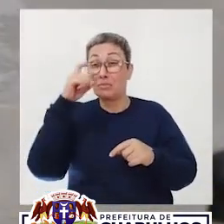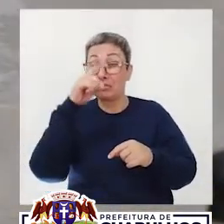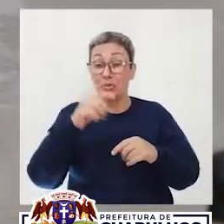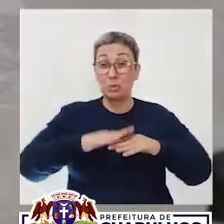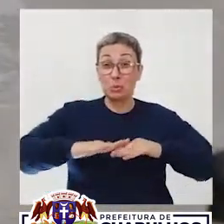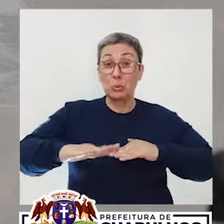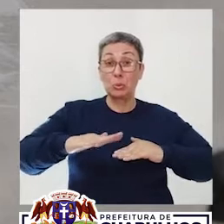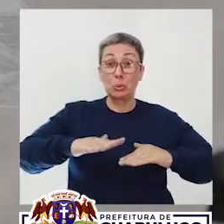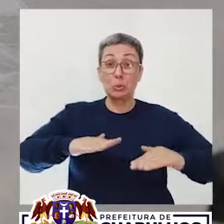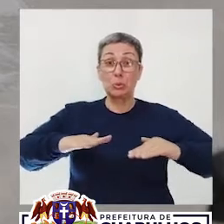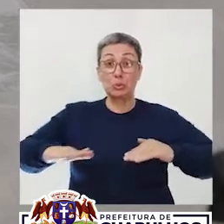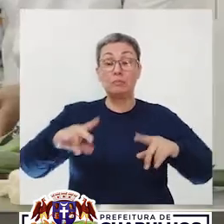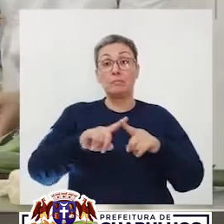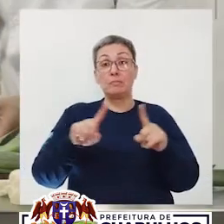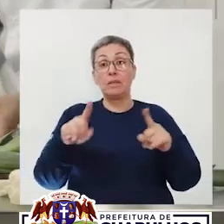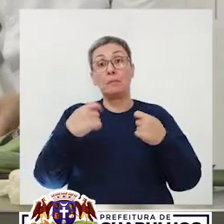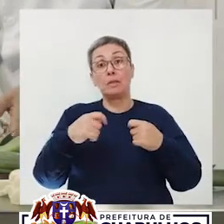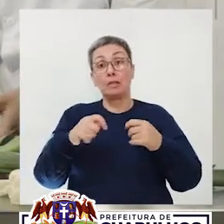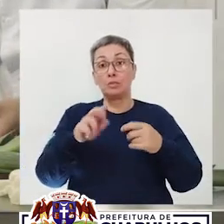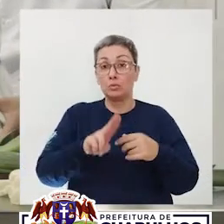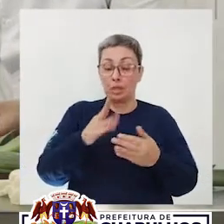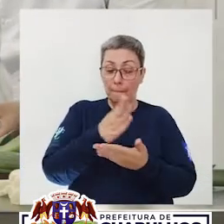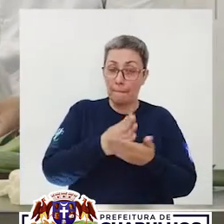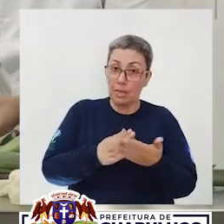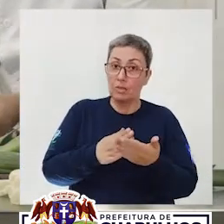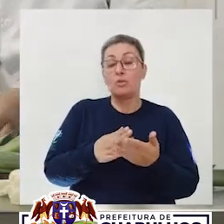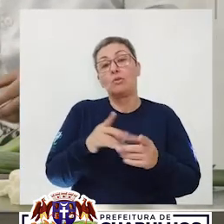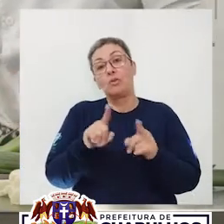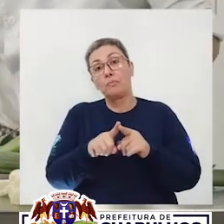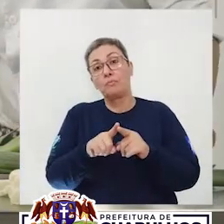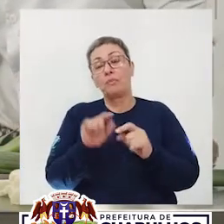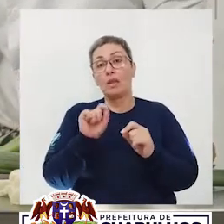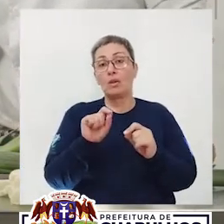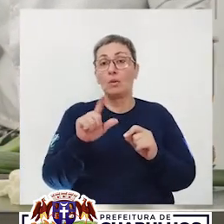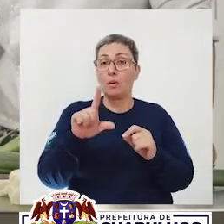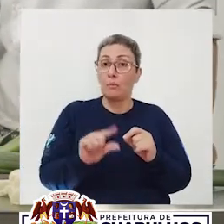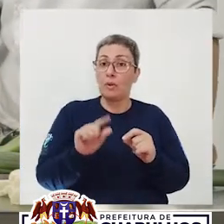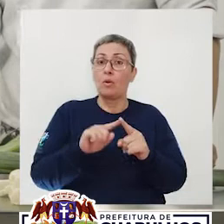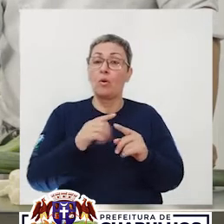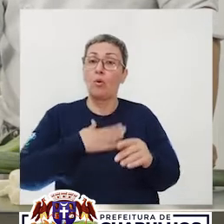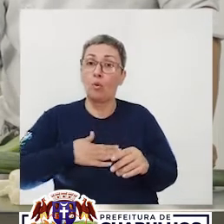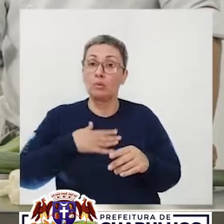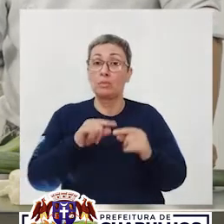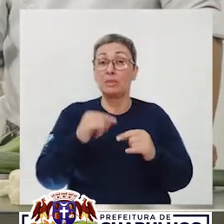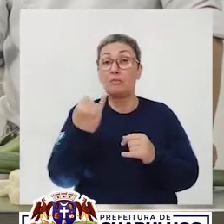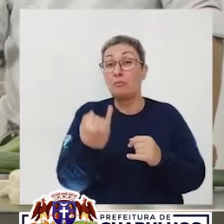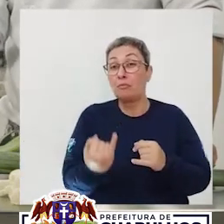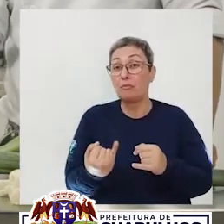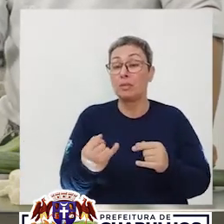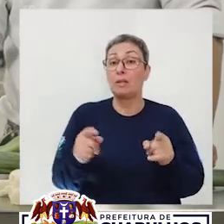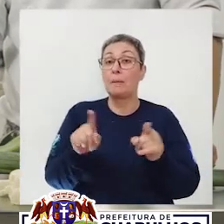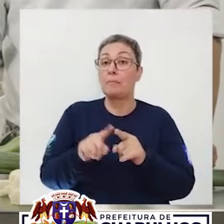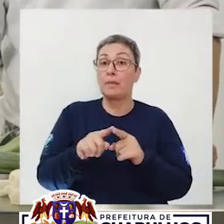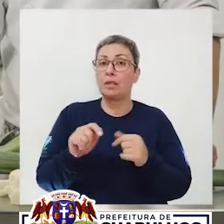ficar difícil de esticar a massa. Então, você trabalhando com menos, é que nem... No caso, eu gosto de fazer a massa mais